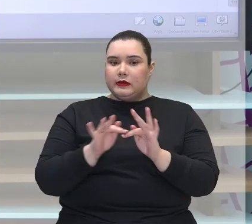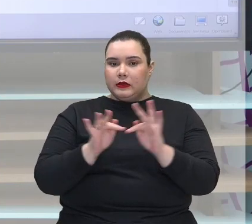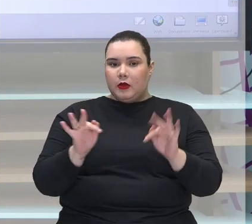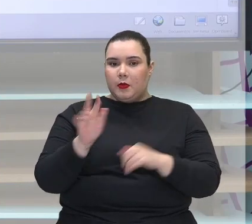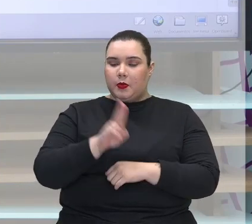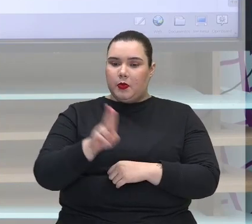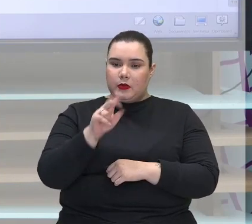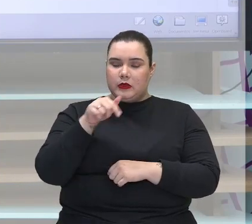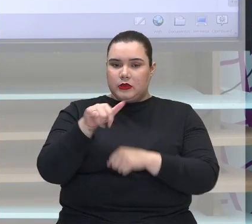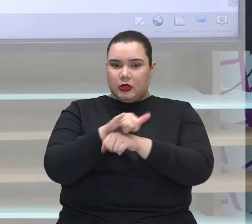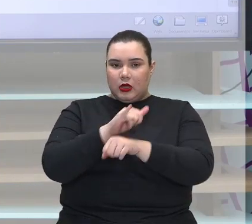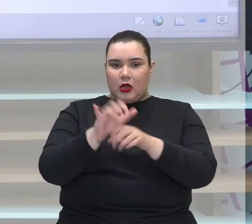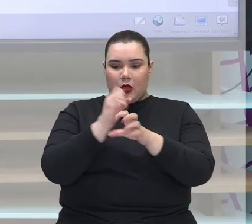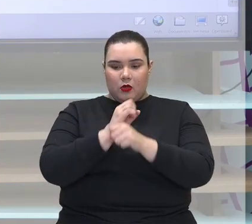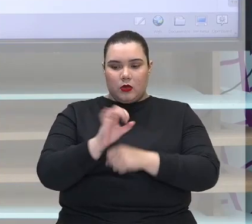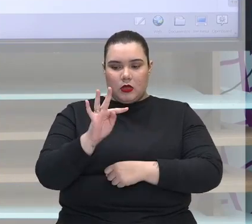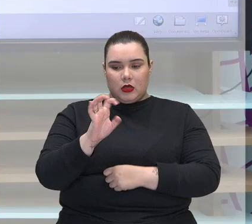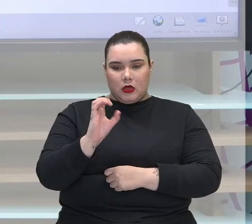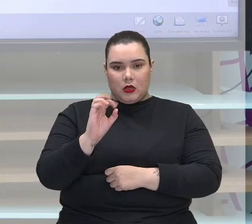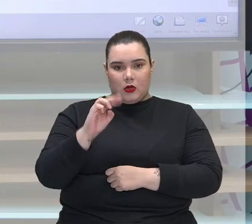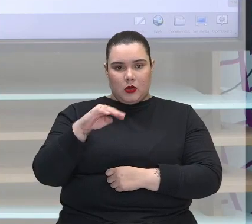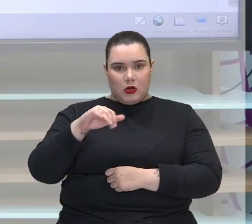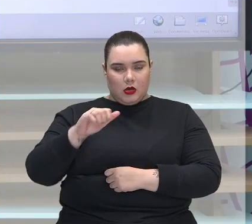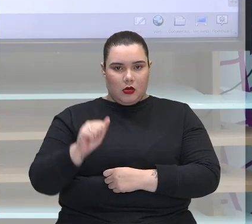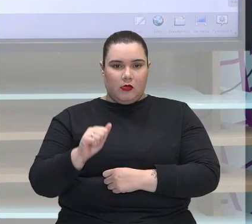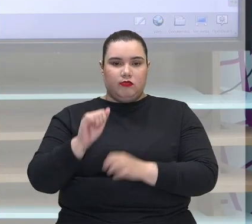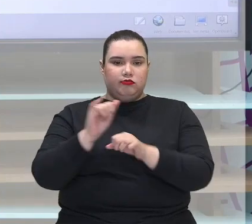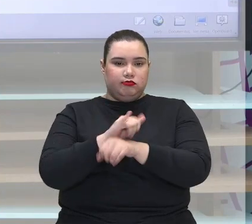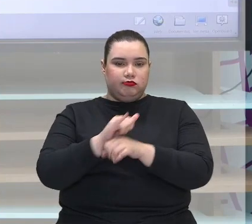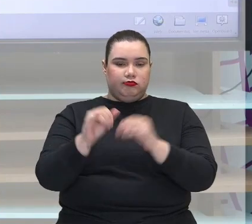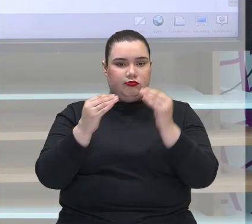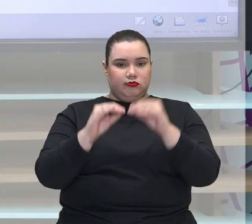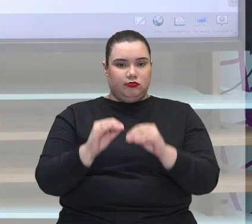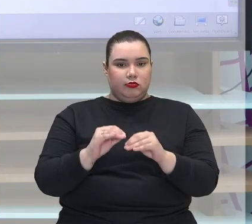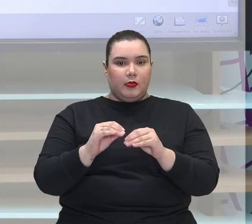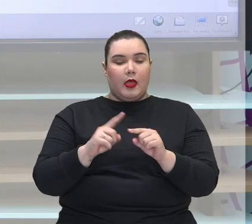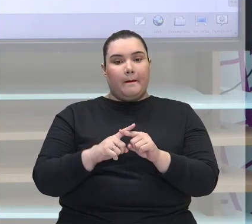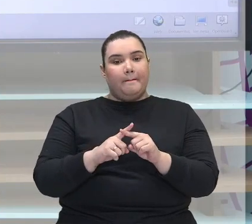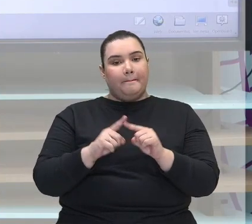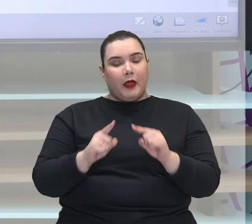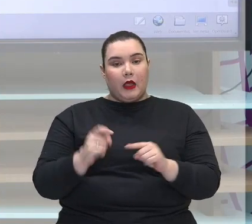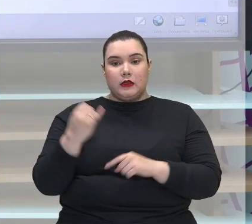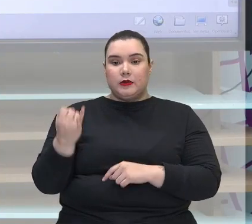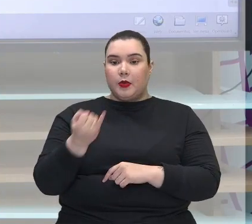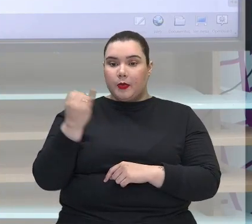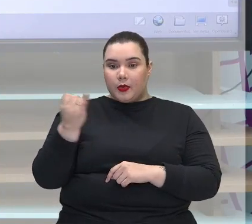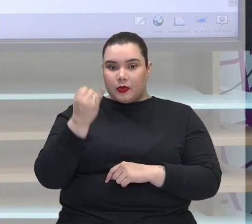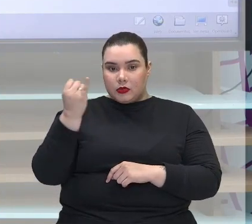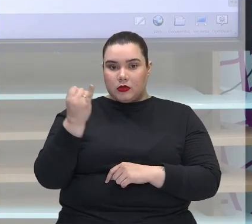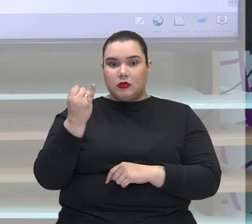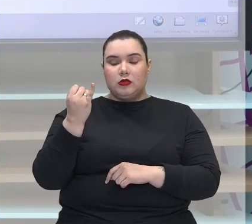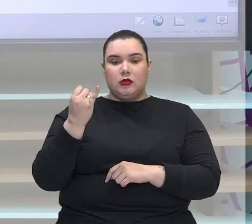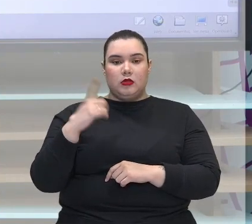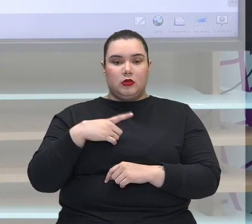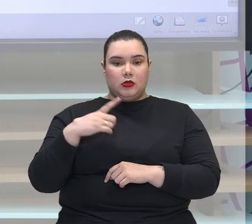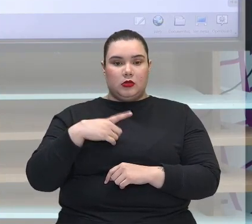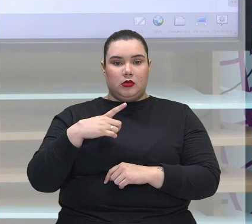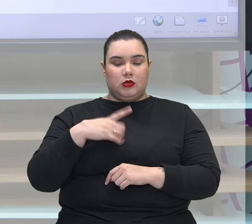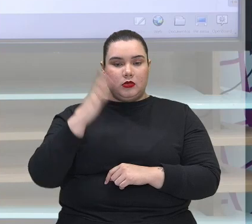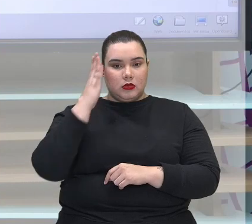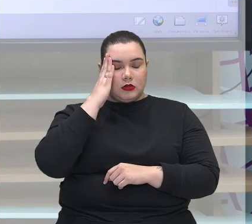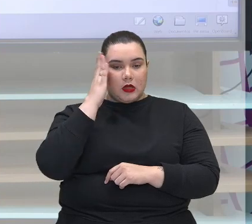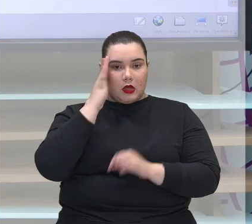usar esse teorema para calcular os lados dessa forma que a gente está fazendo, mas é muito importante a gente colocar